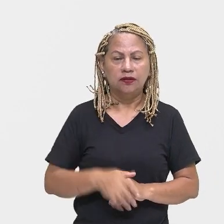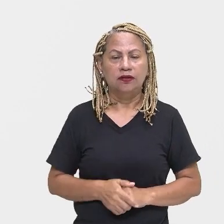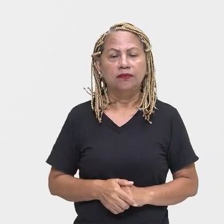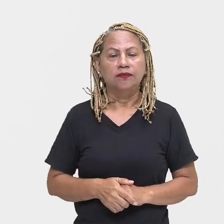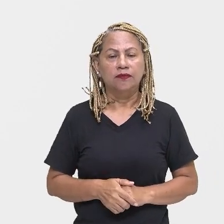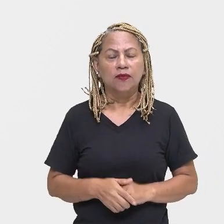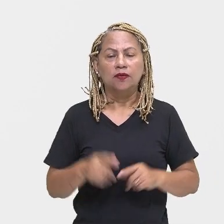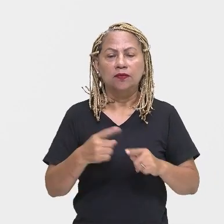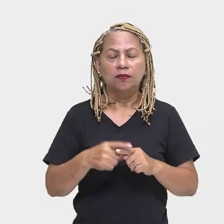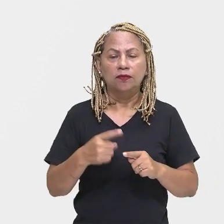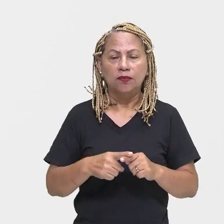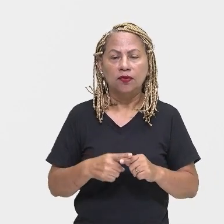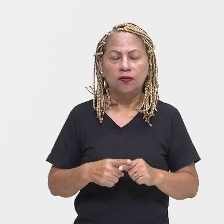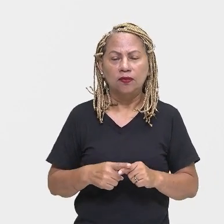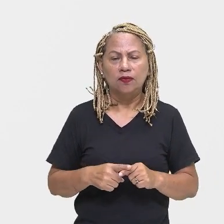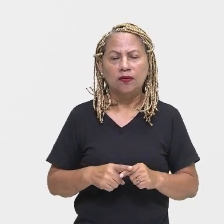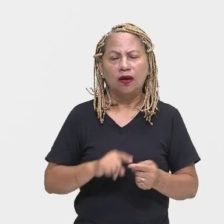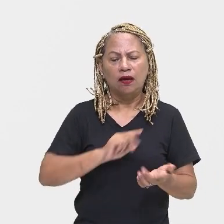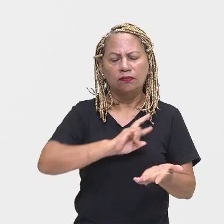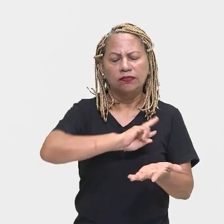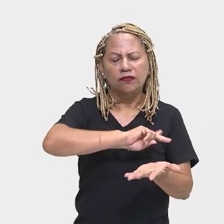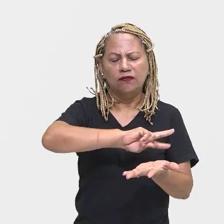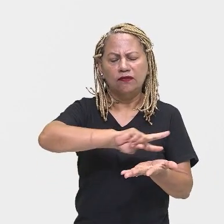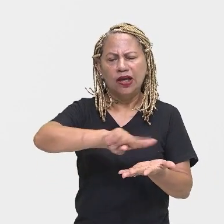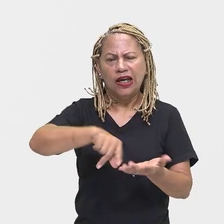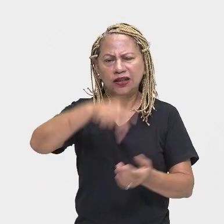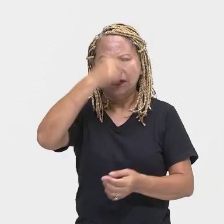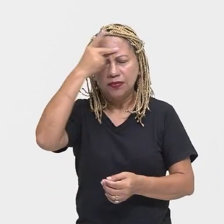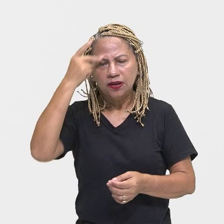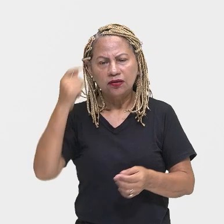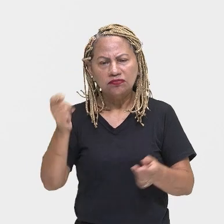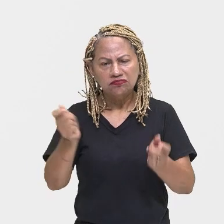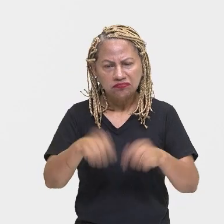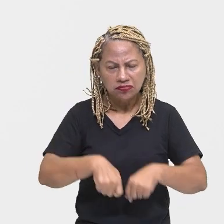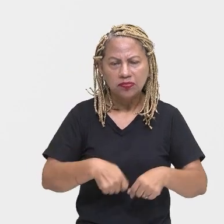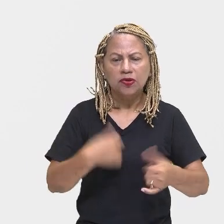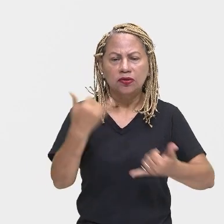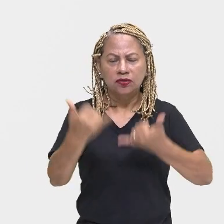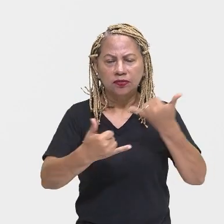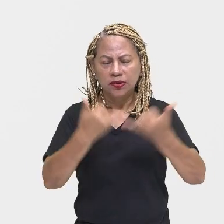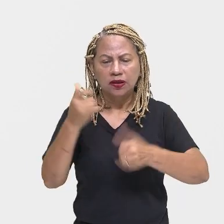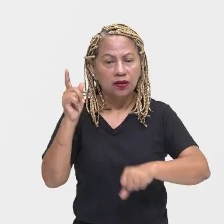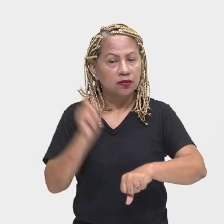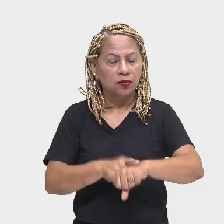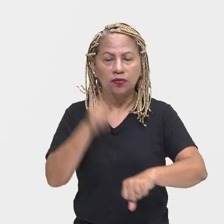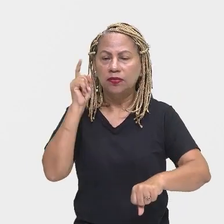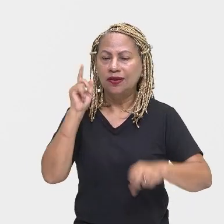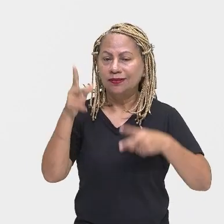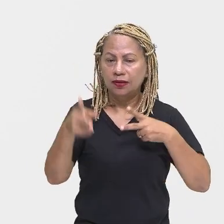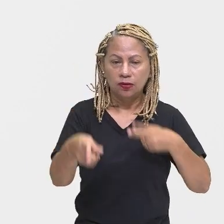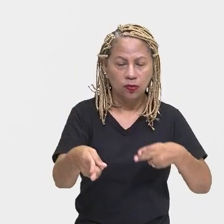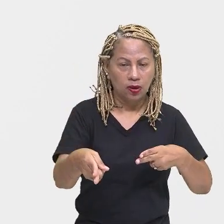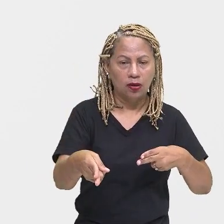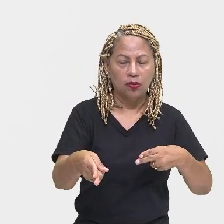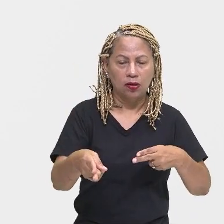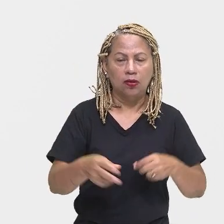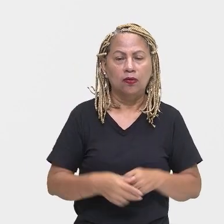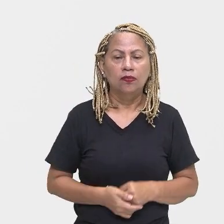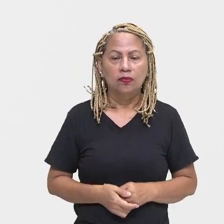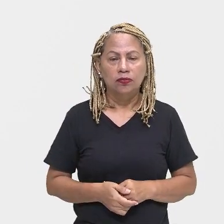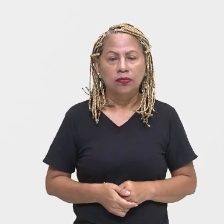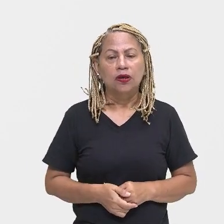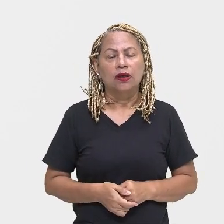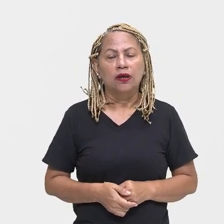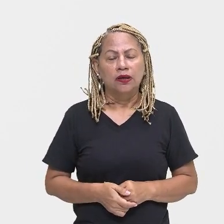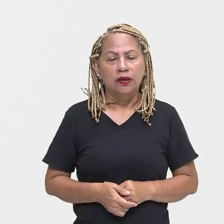literalmente milhões de jogadores possam participar ao mesmo tempo do jogo, cada um desempenhando um